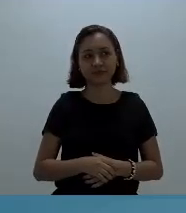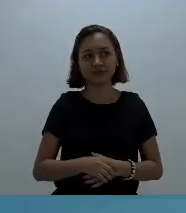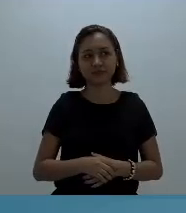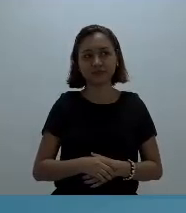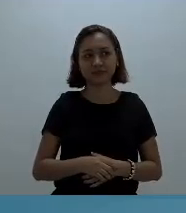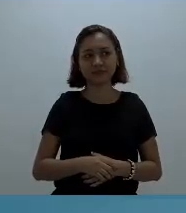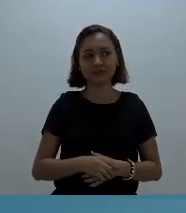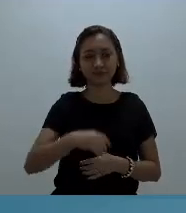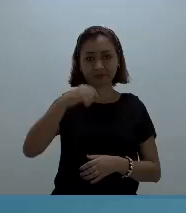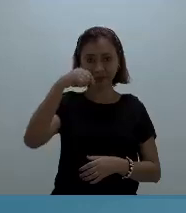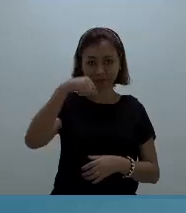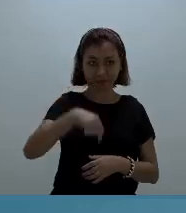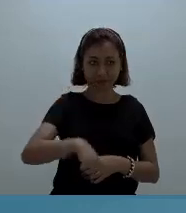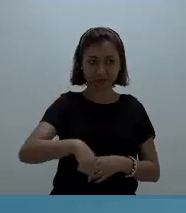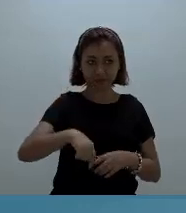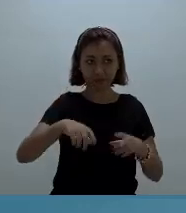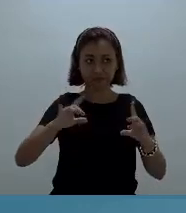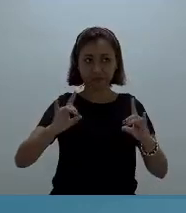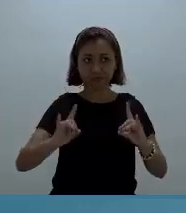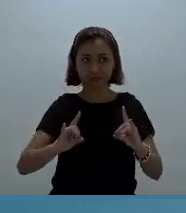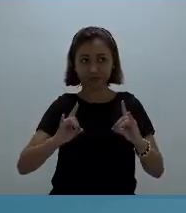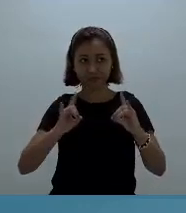no edifício sede,